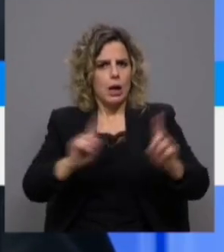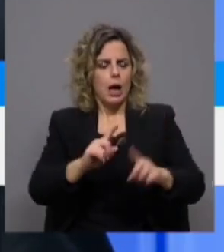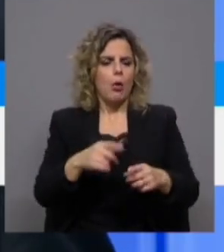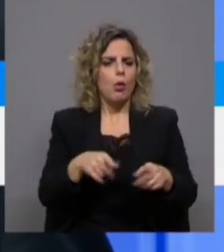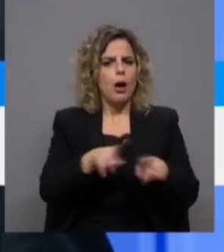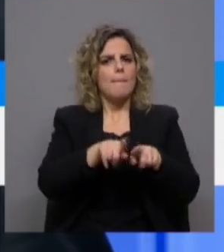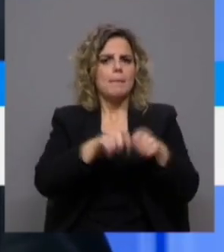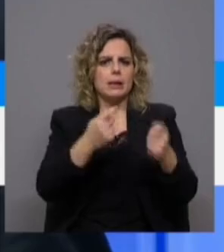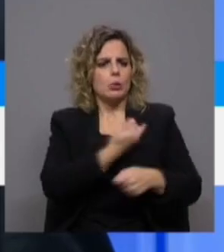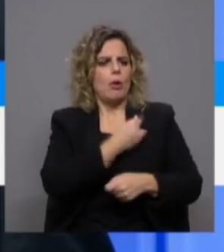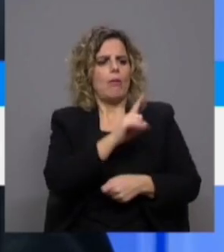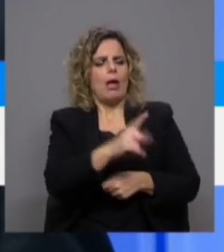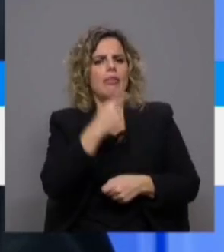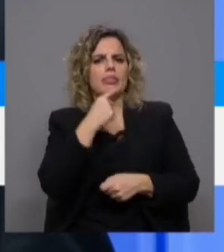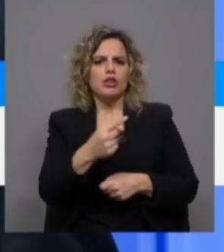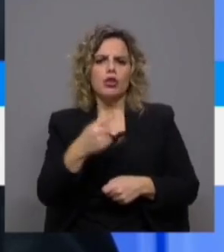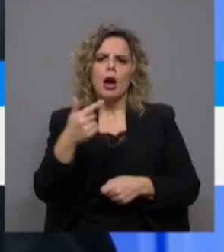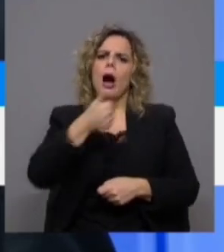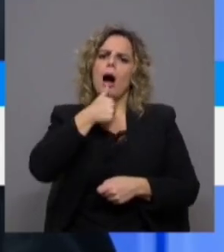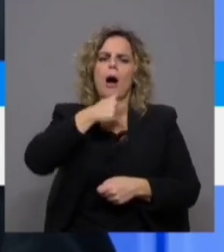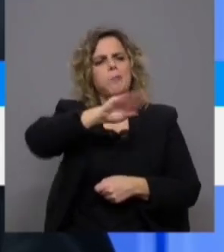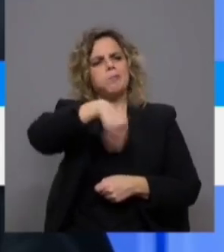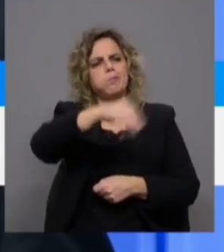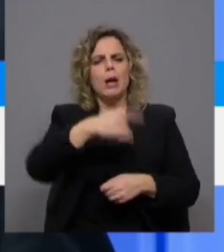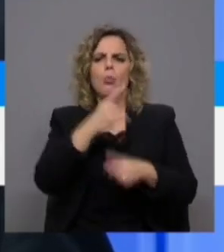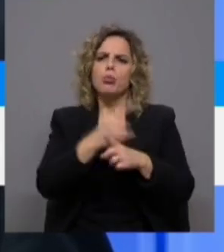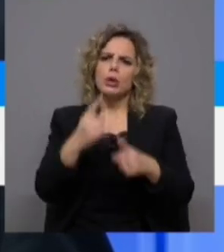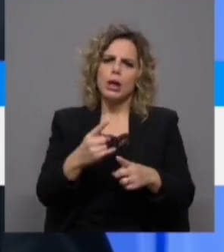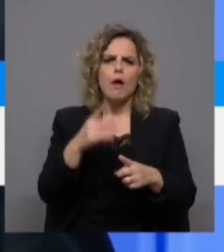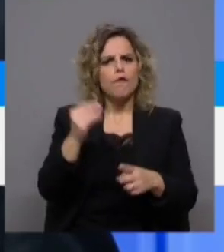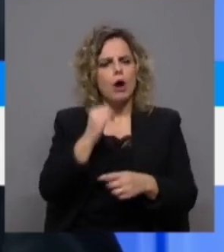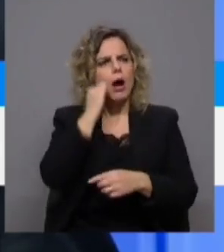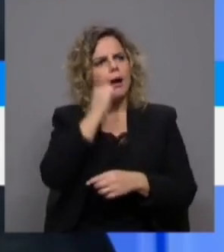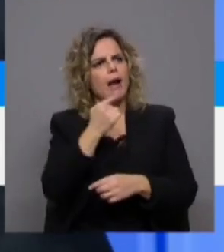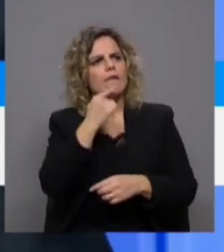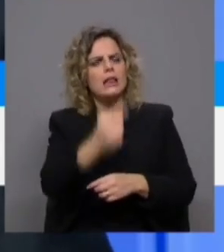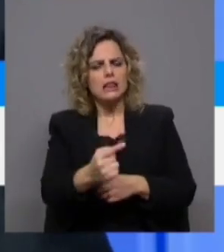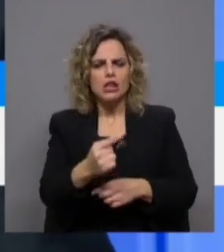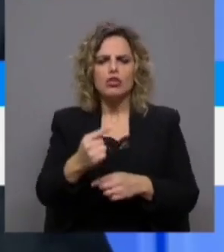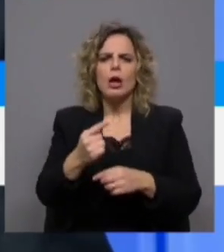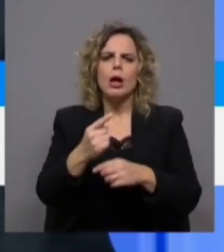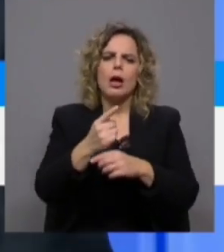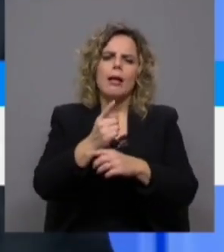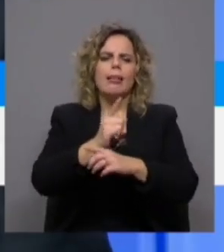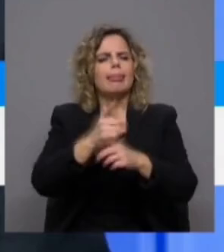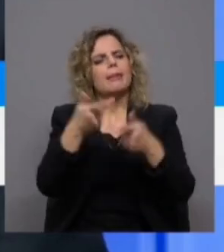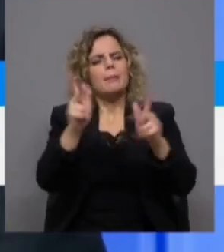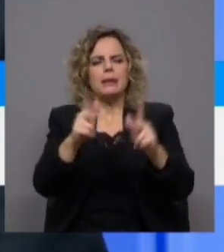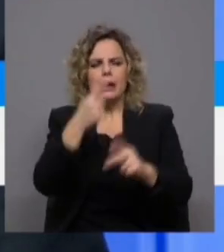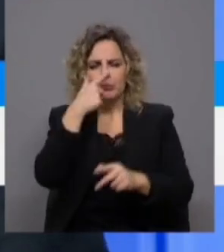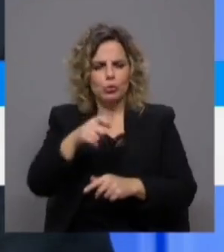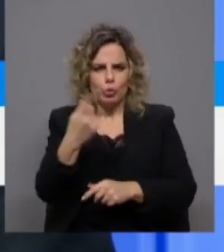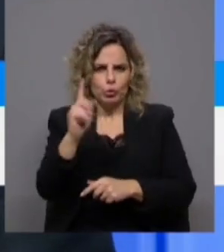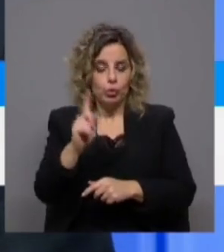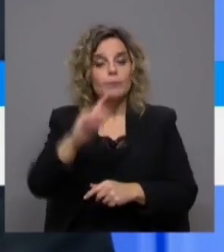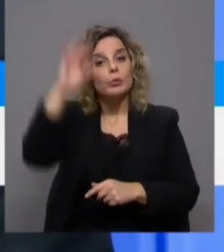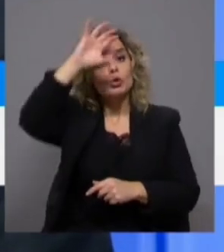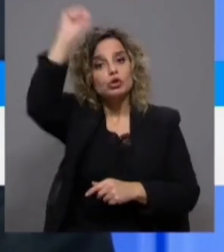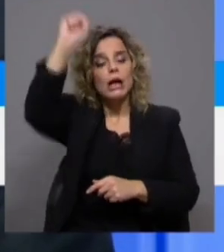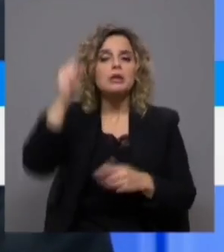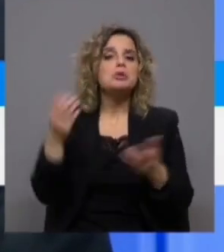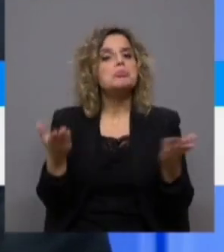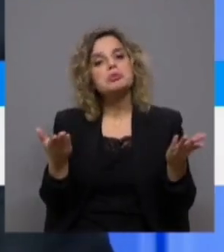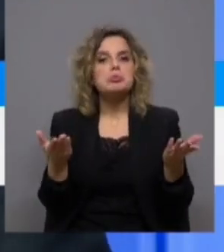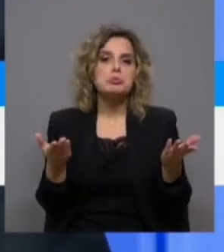essa pessoa ser um partido autoritário por também tomou medidas altamente gravosas das liberdades as pessoas portanto não o estado serve exatamente para